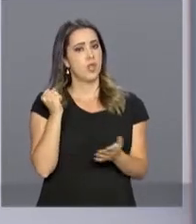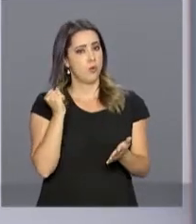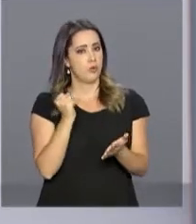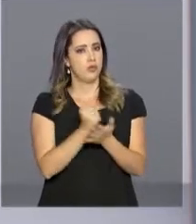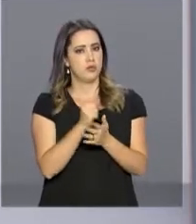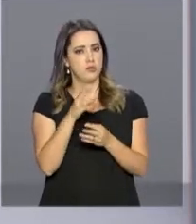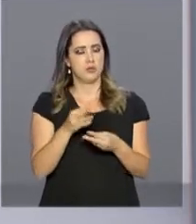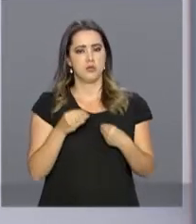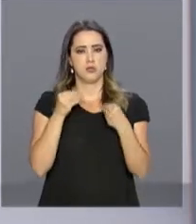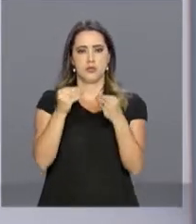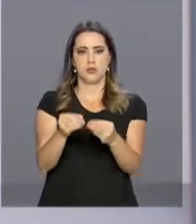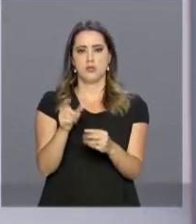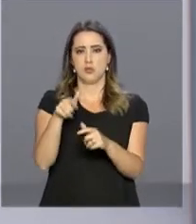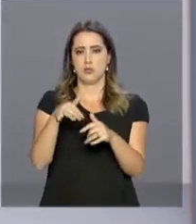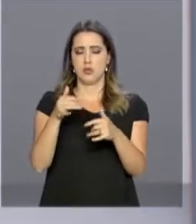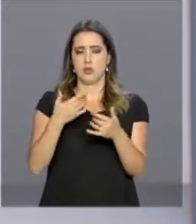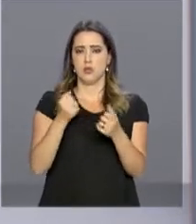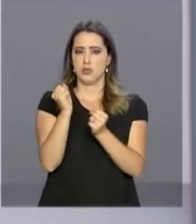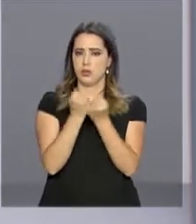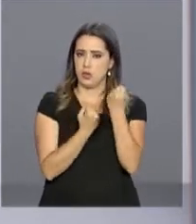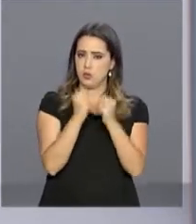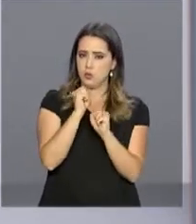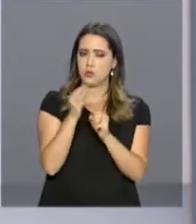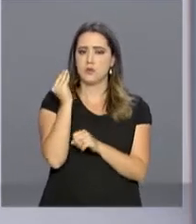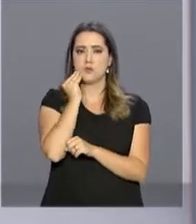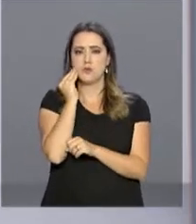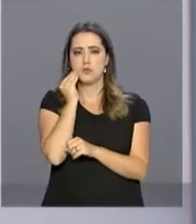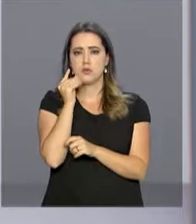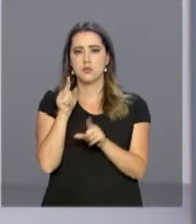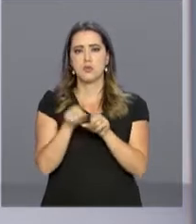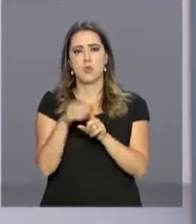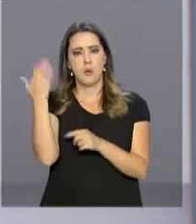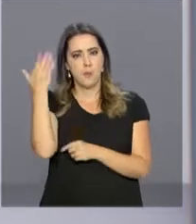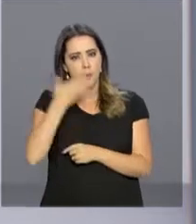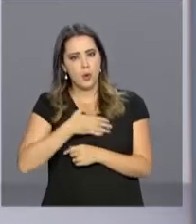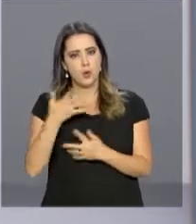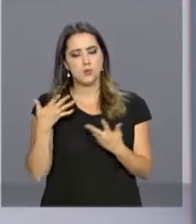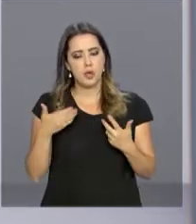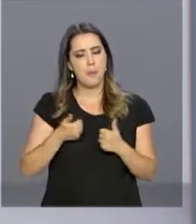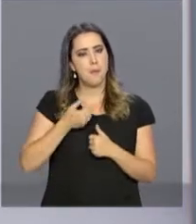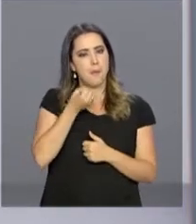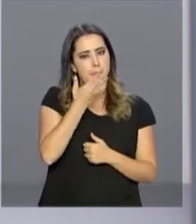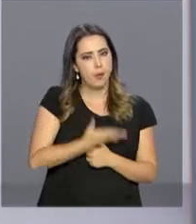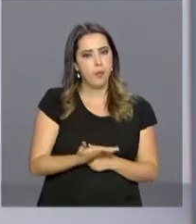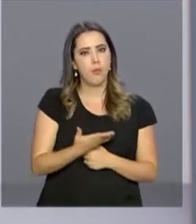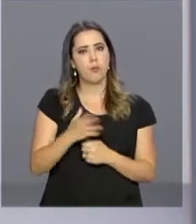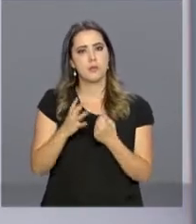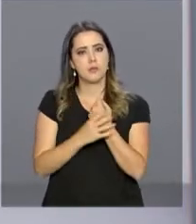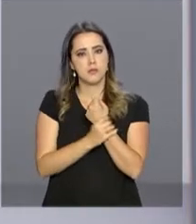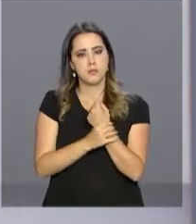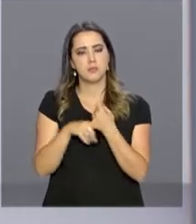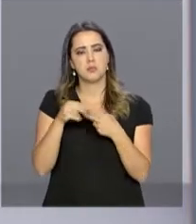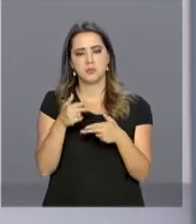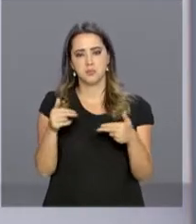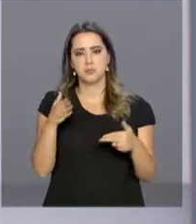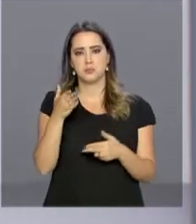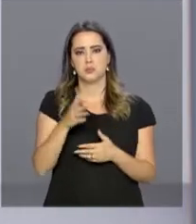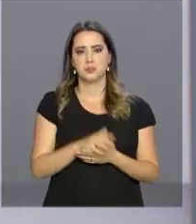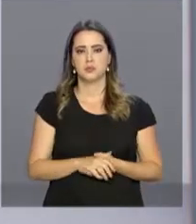registro é a garantia de que o fabricante faz testes feitos testes comprovou a qualidade segurança e eficácia dos